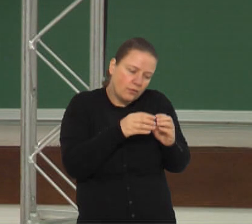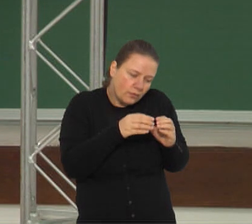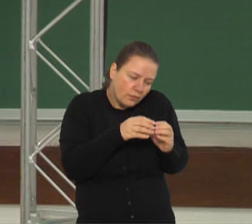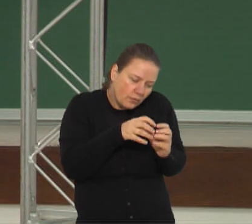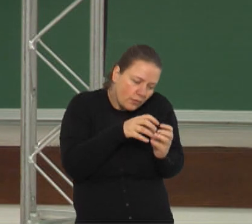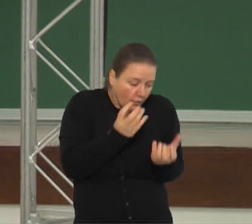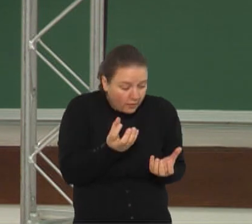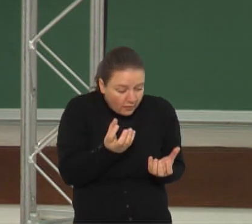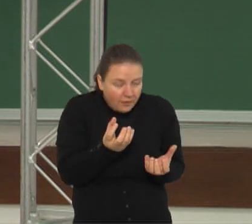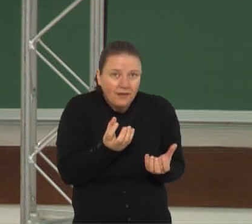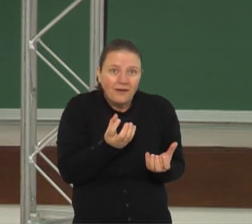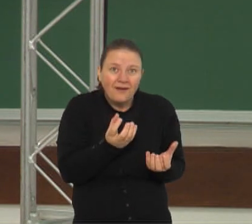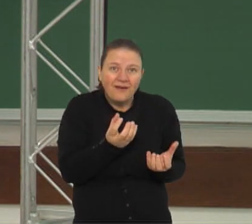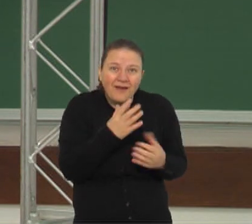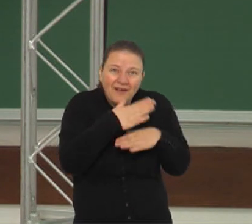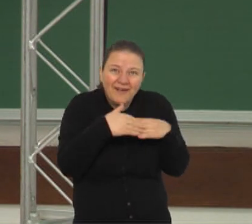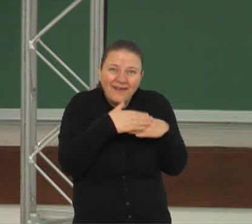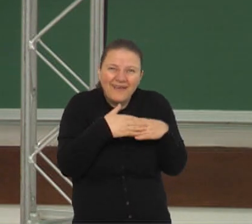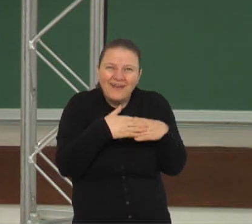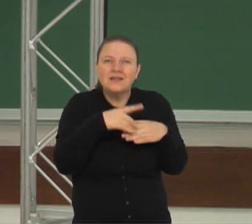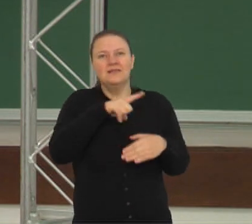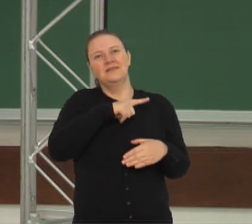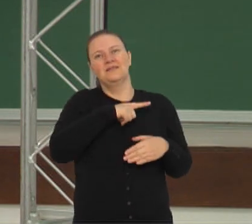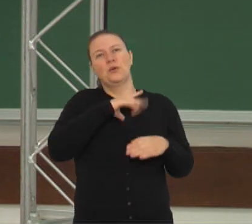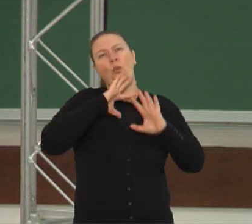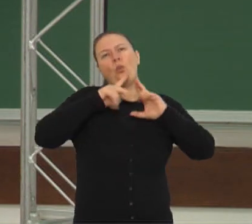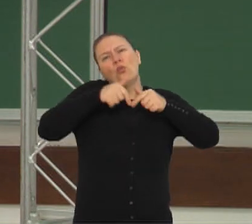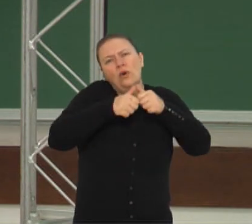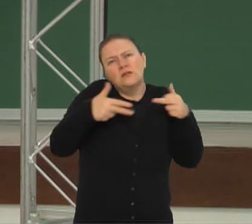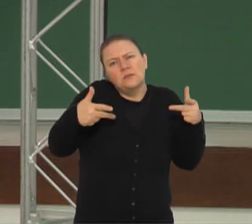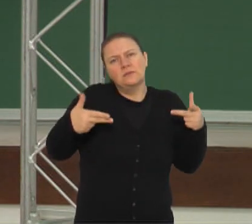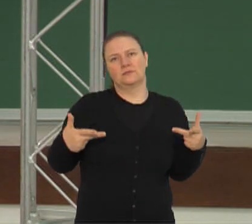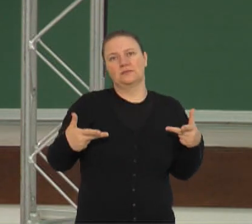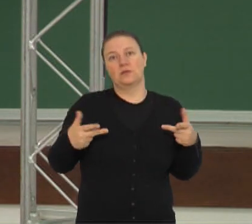ovo virou omelete, ele é o ato, aquilo que ele se tornou.